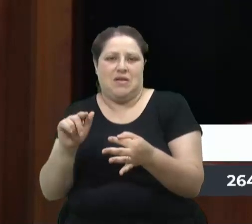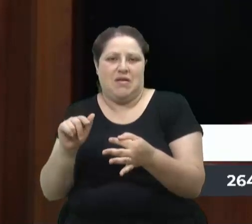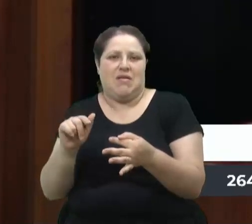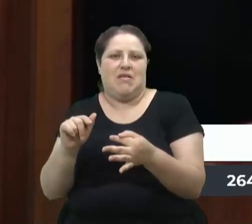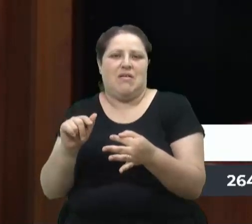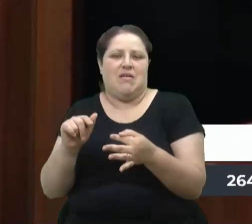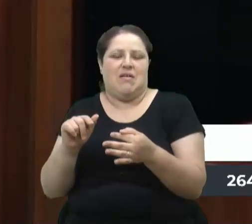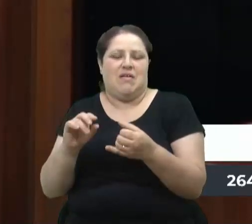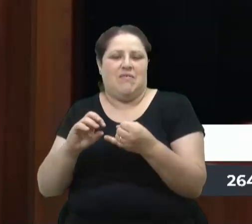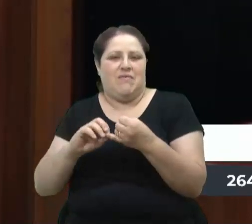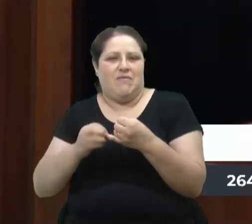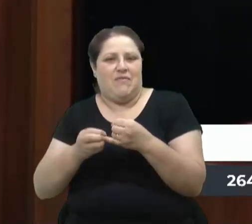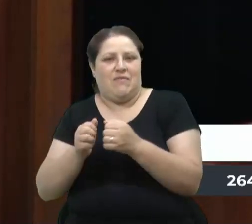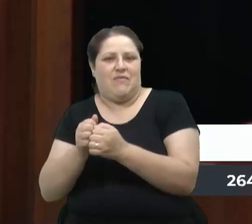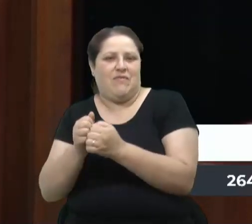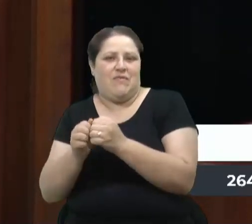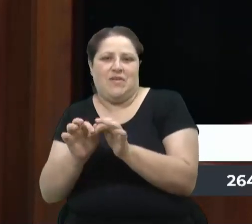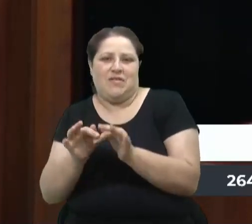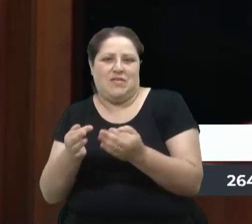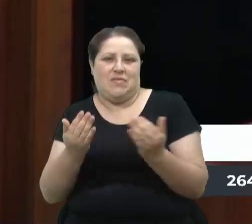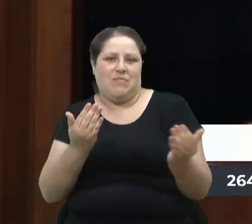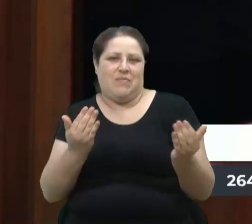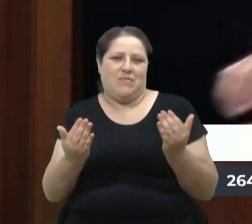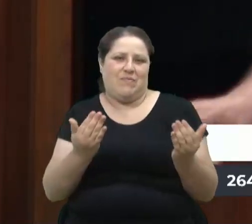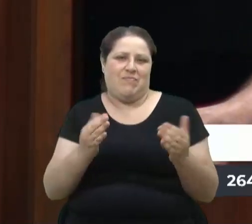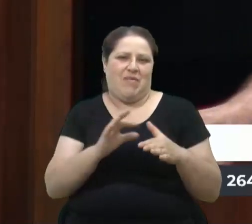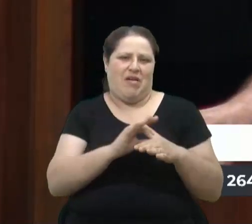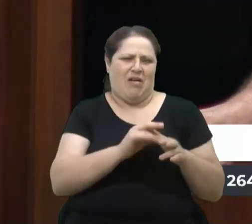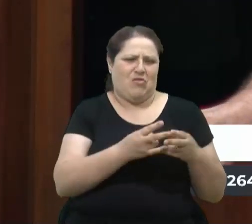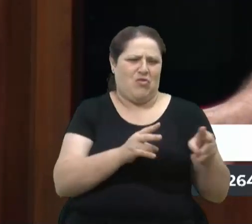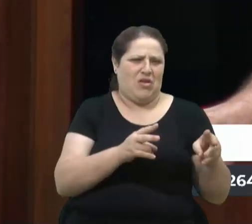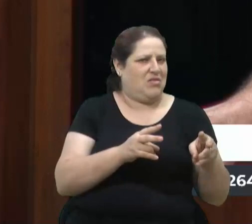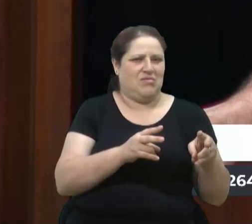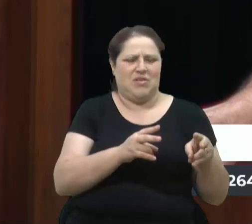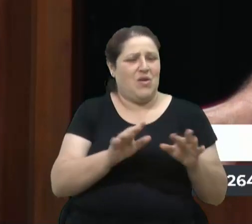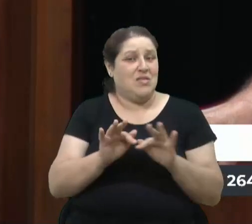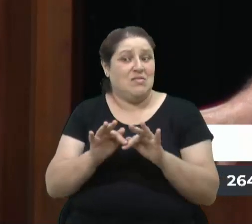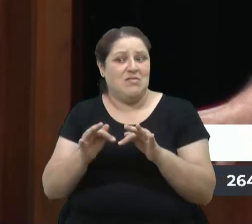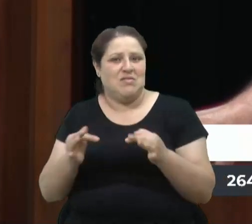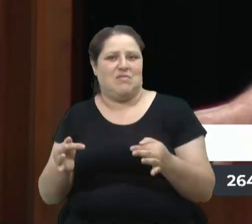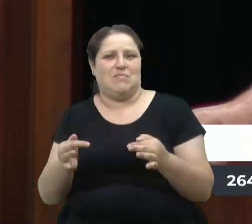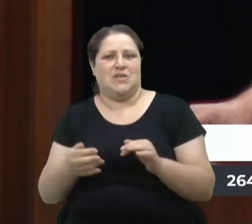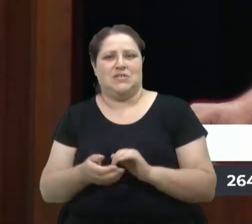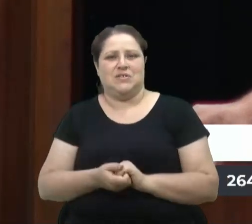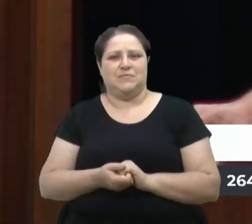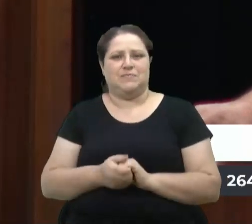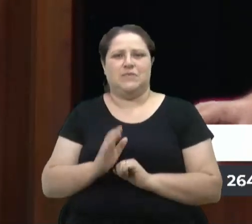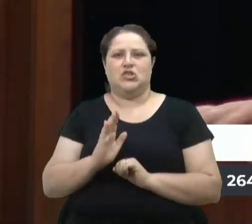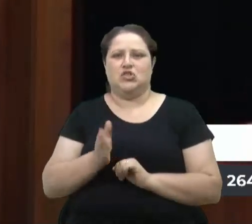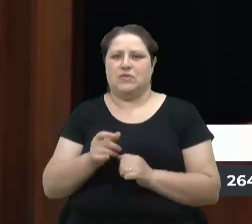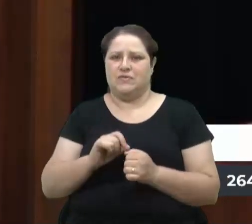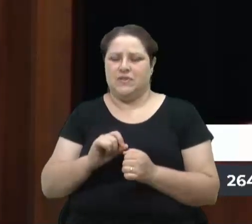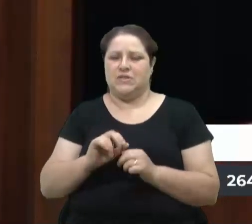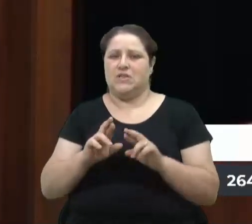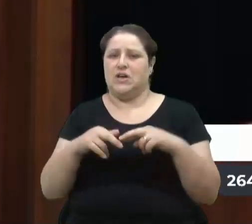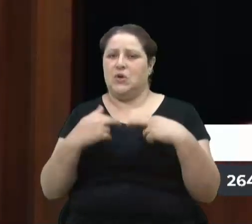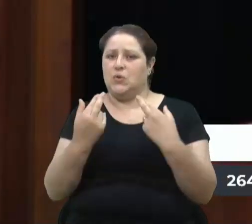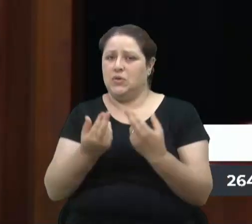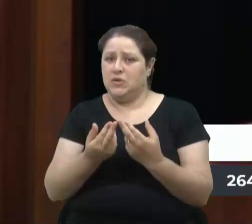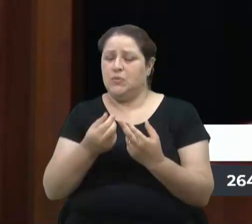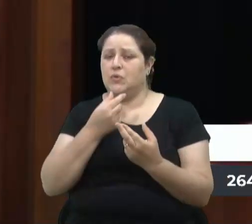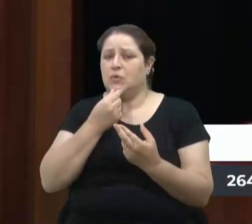coisinha simples, muito simples para ser feito. E foi mais que uma vez. Reunimos com o secretário na